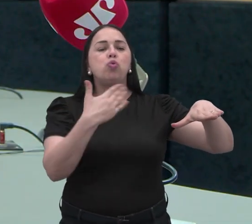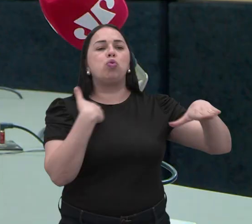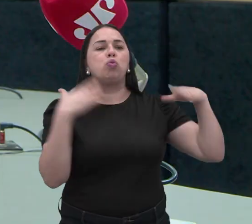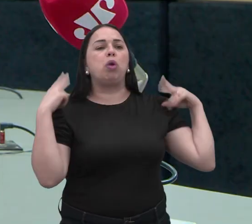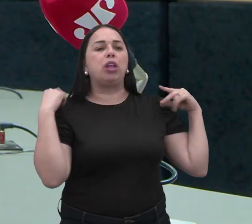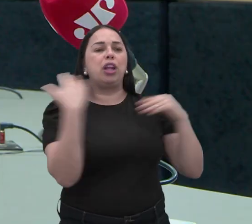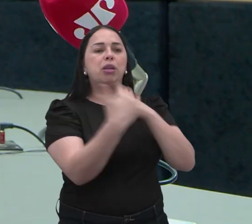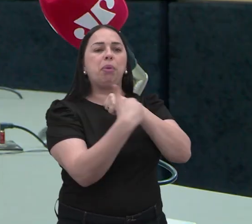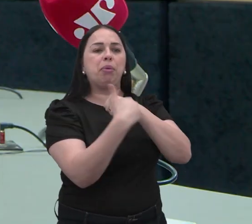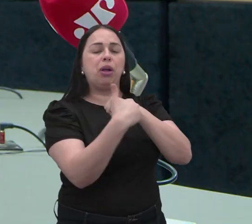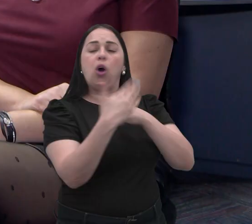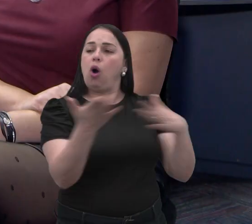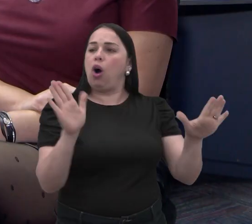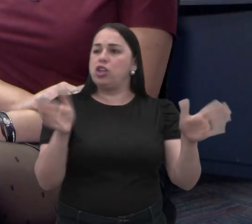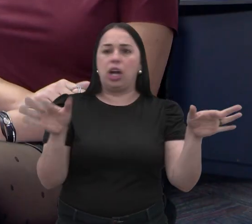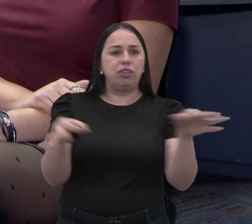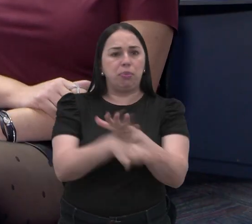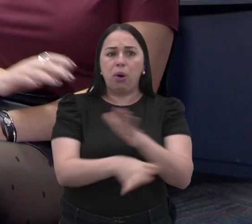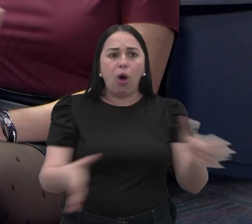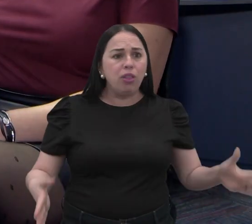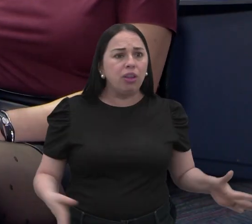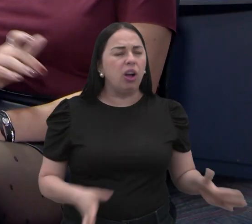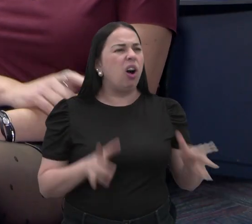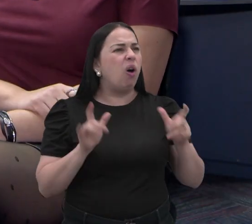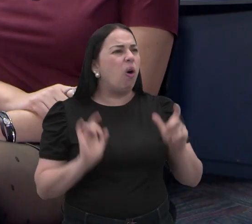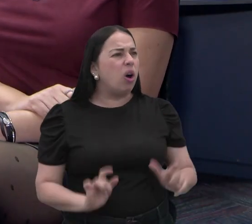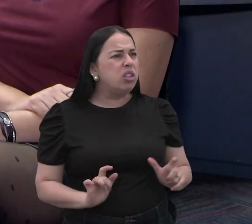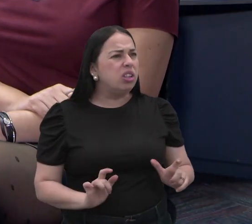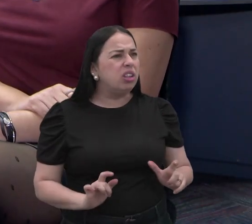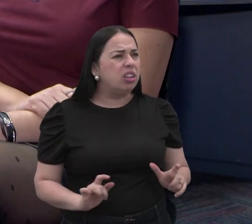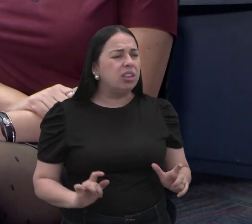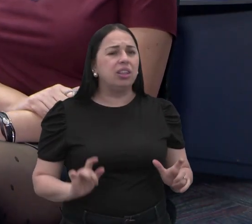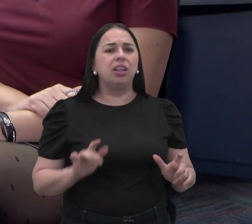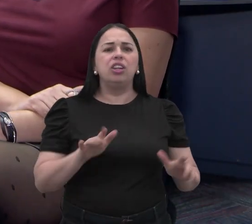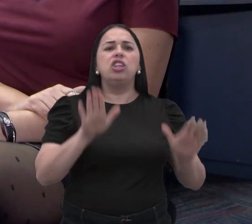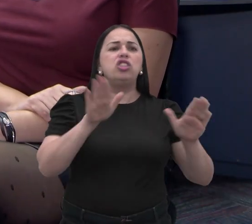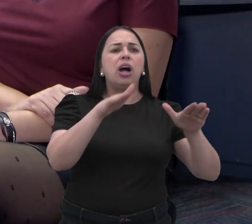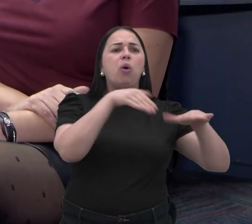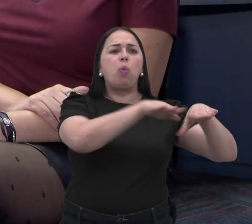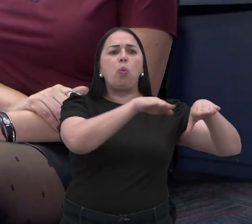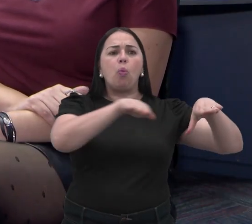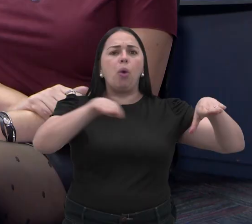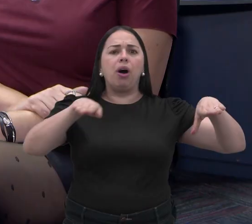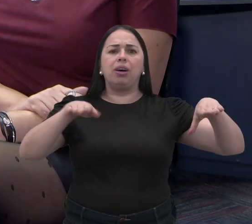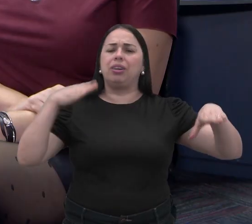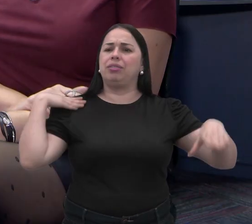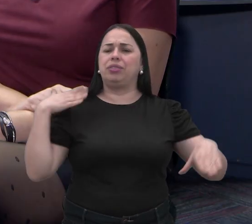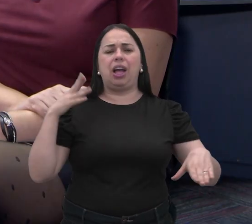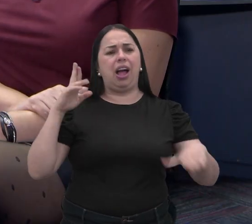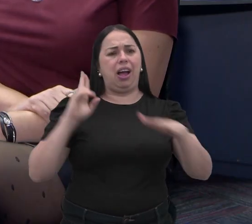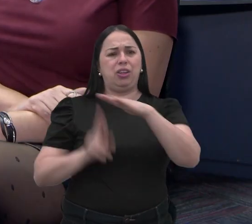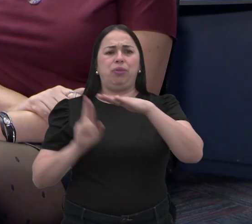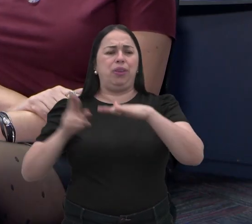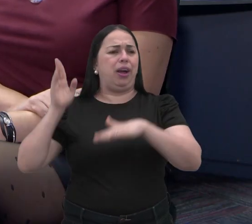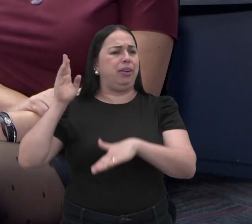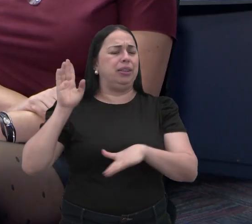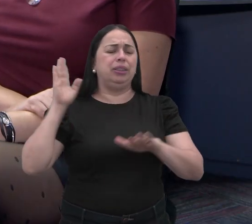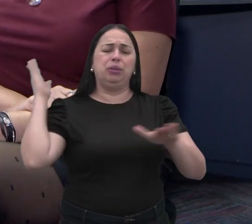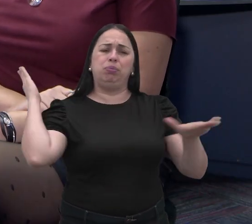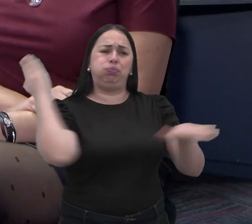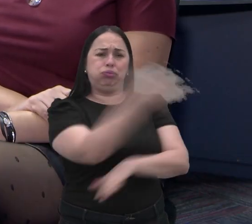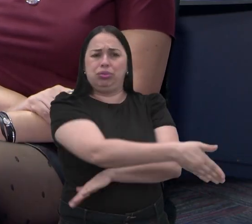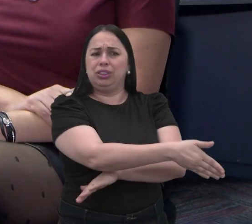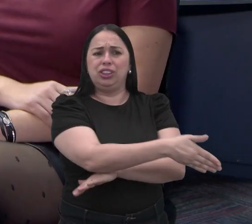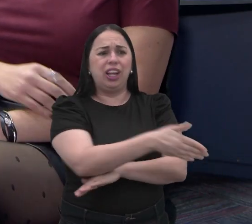falou: moço, a gente está no estacionamento. Eu falei: aonde? Na garagem da Pássaro Marrom. Passei direto, fui embora. De